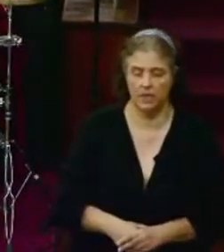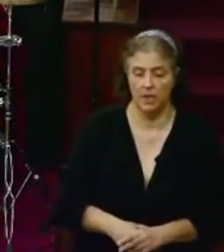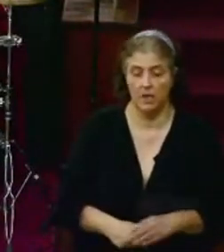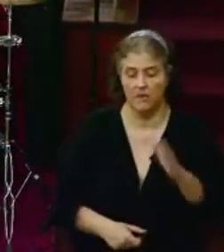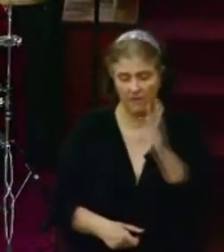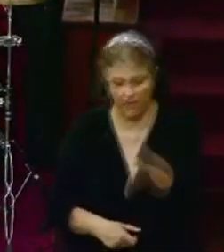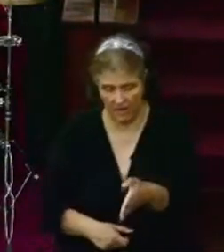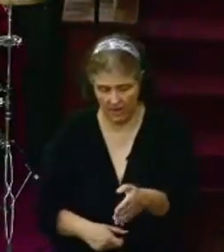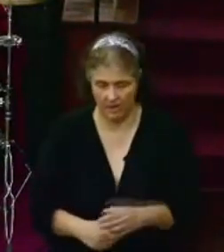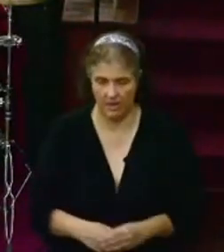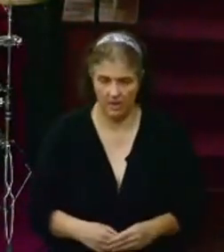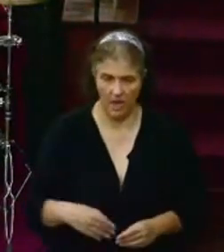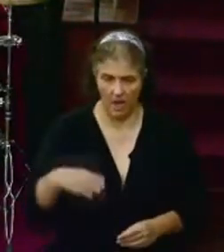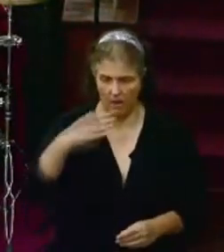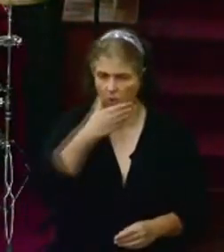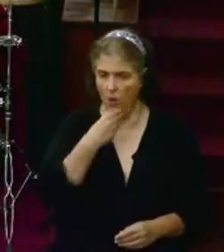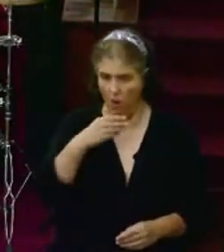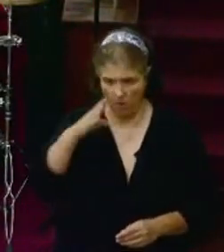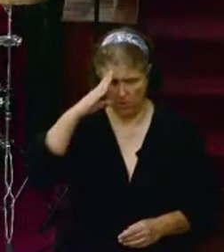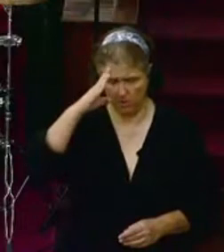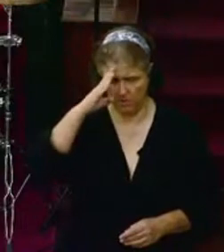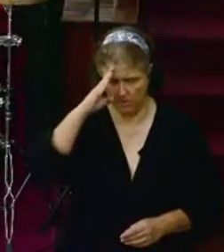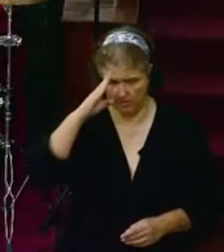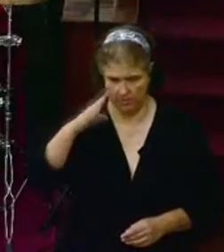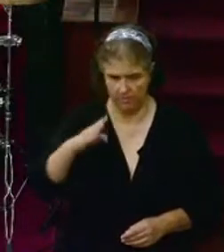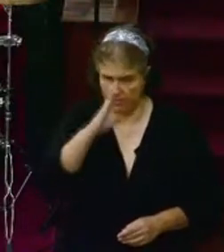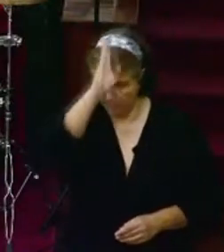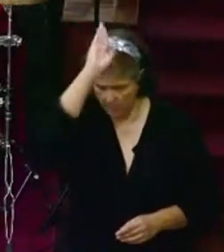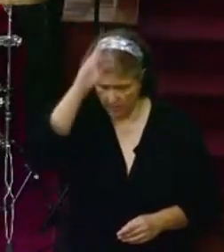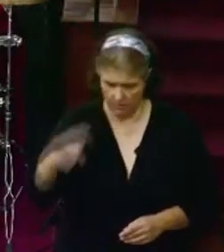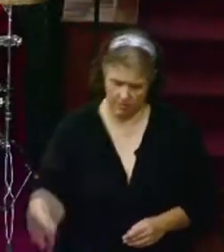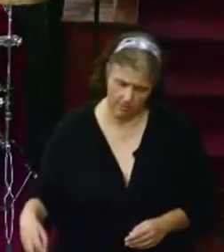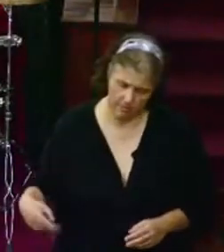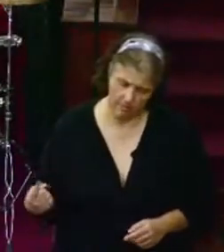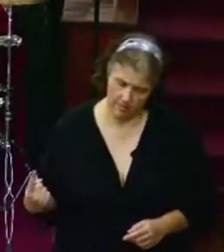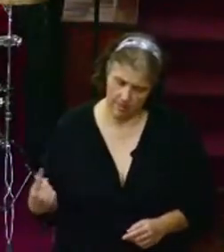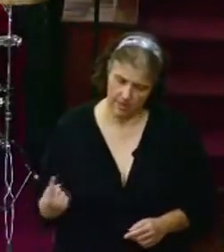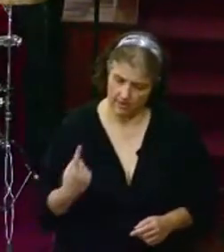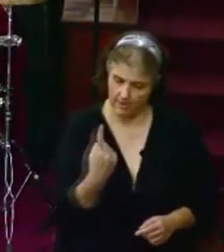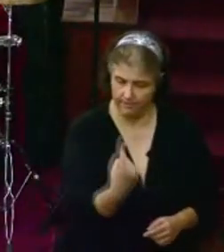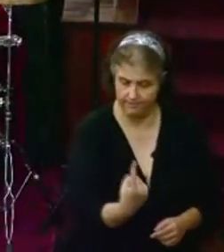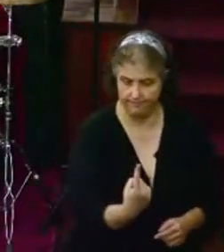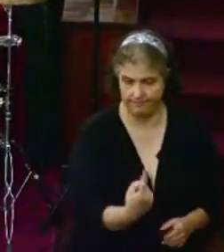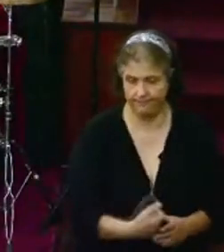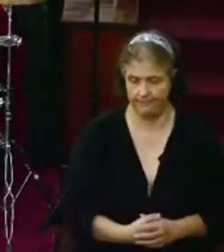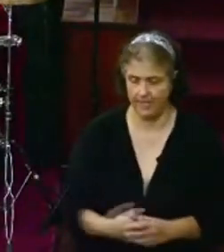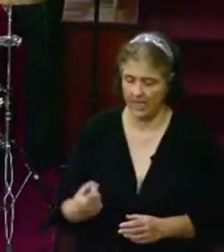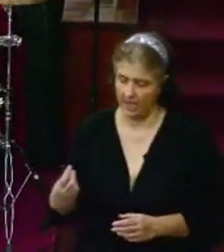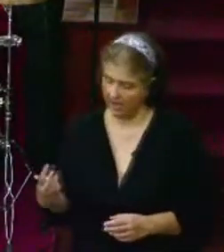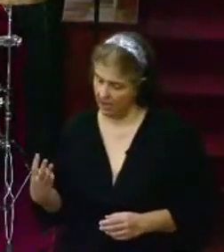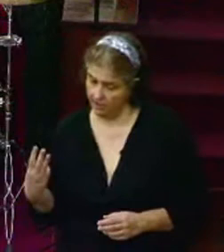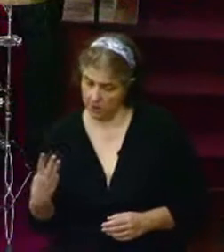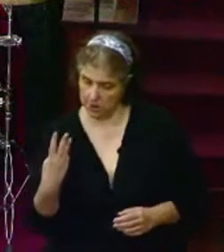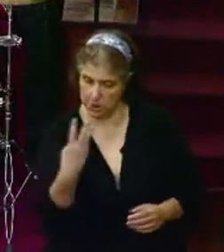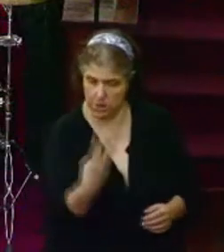de Jesus interceder em favor de um servo de um centurião que está muito enfermo, que está à